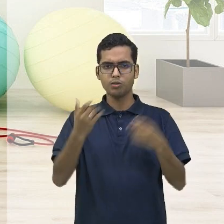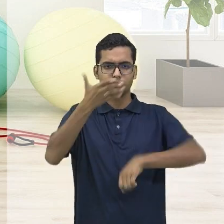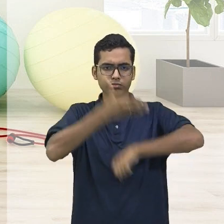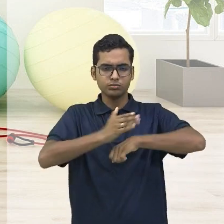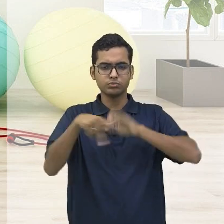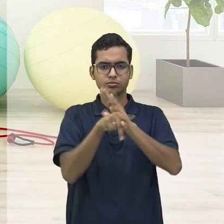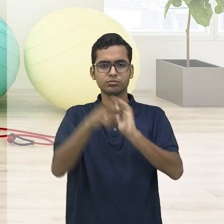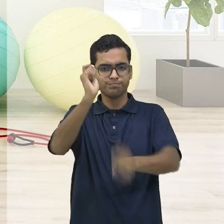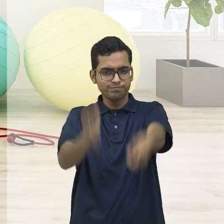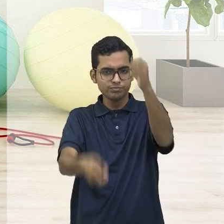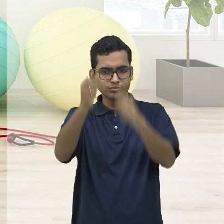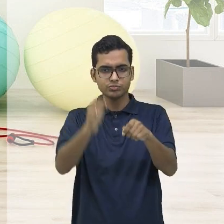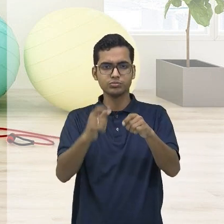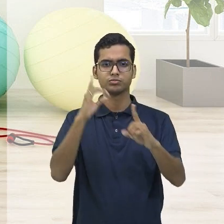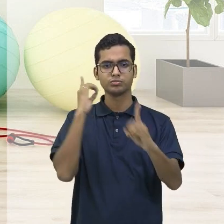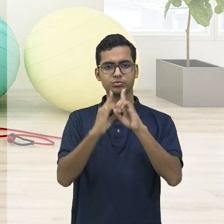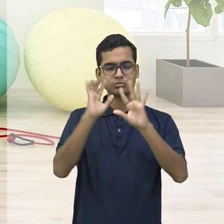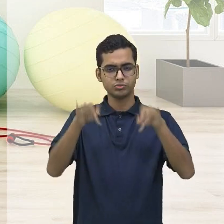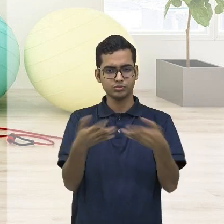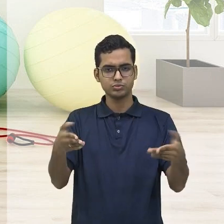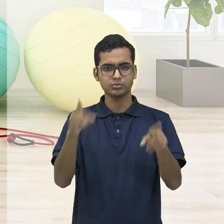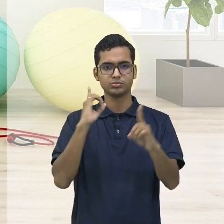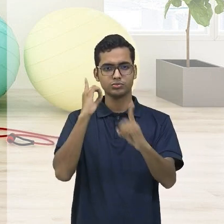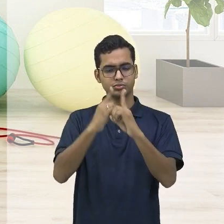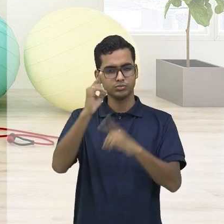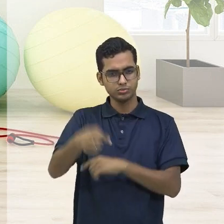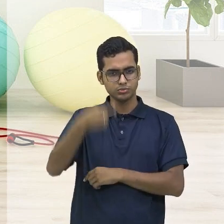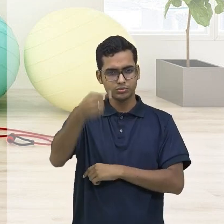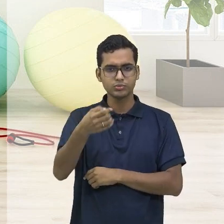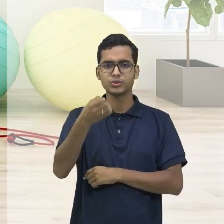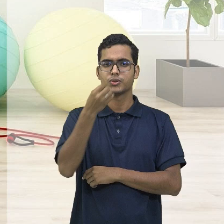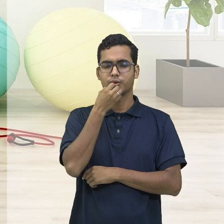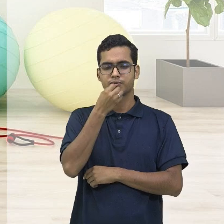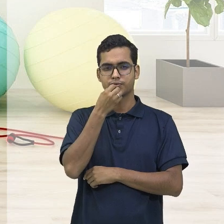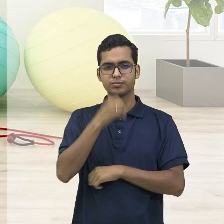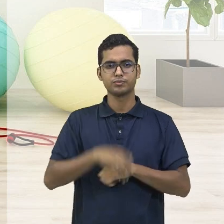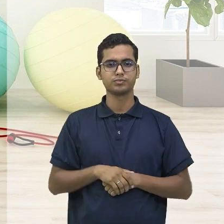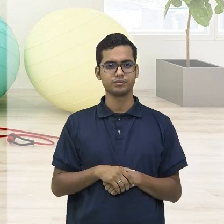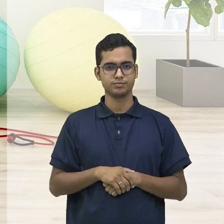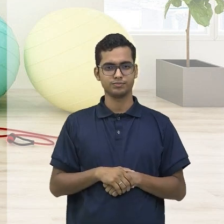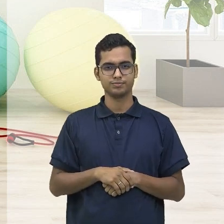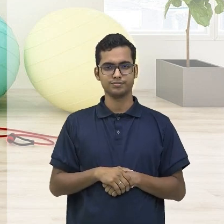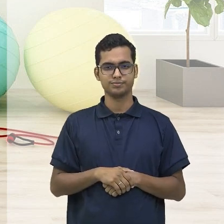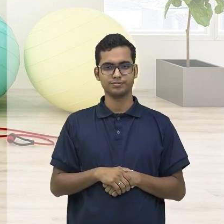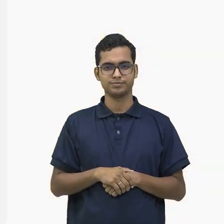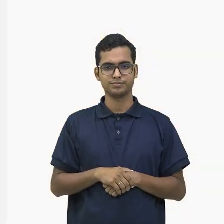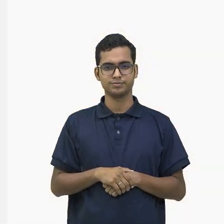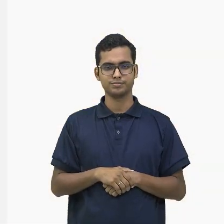treinamento funcional. A gente fica por aqui e a gente se encontra numa próxima oportunidade.